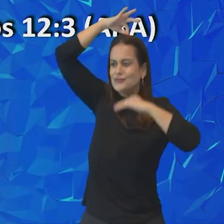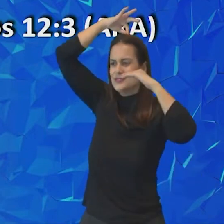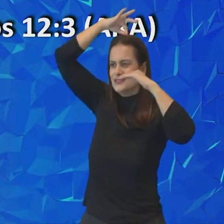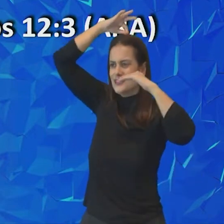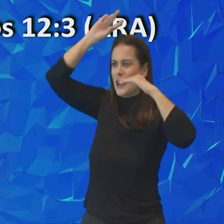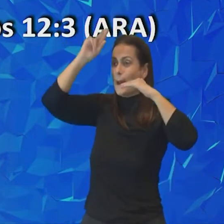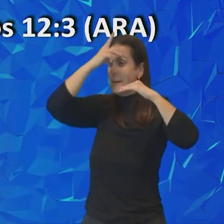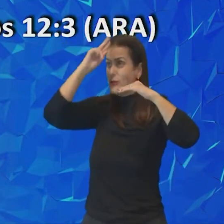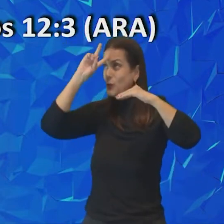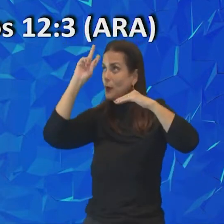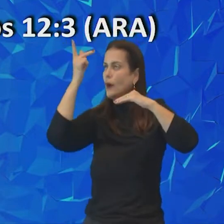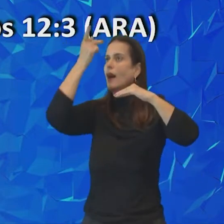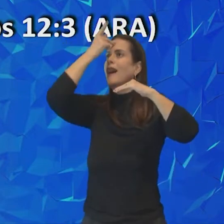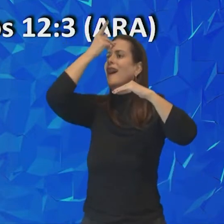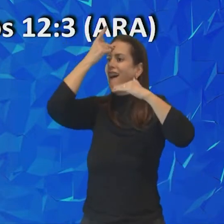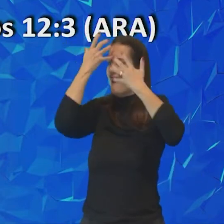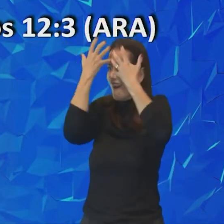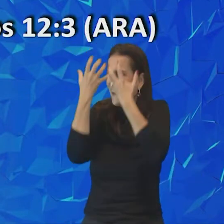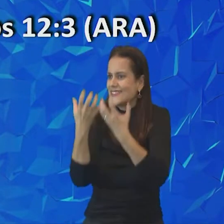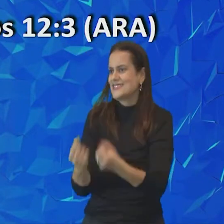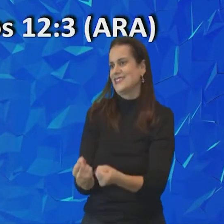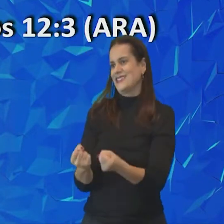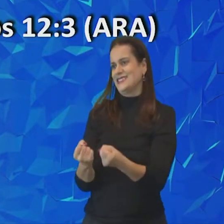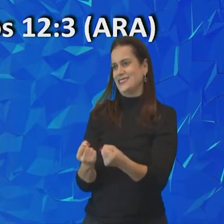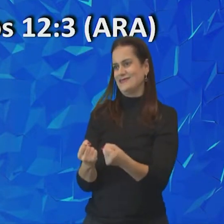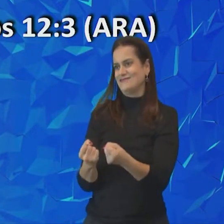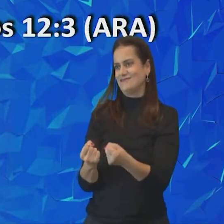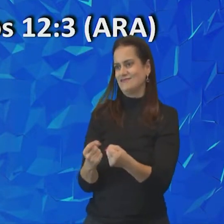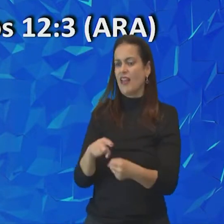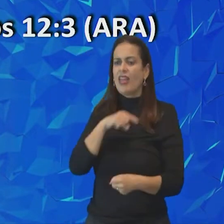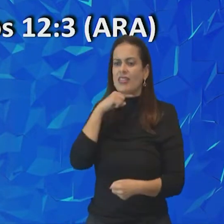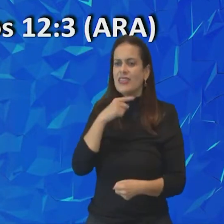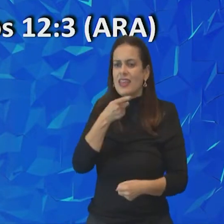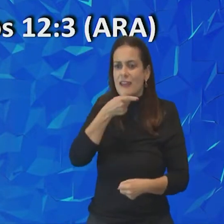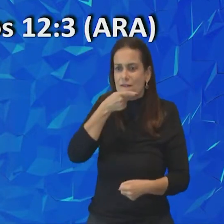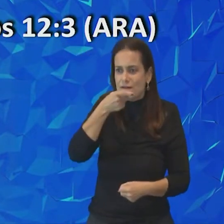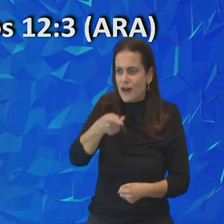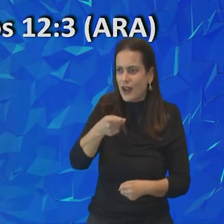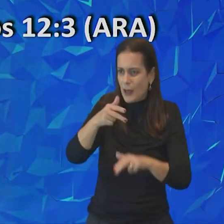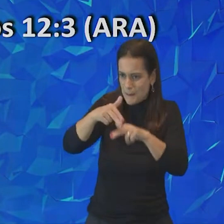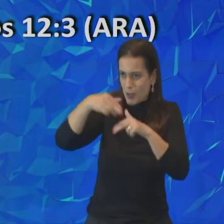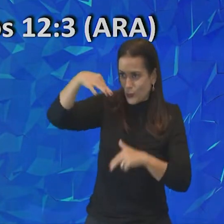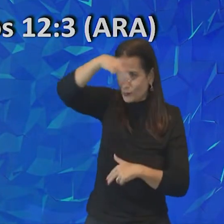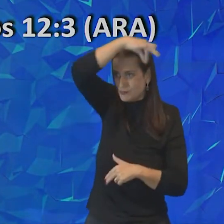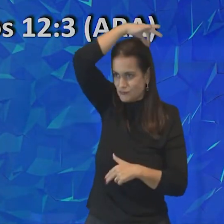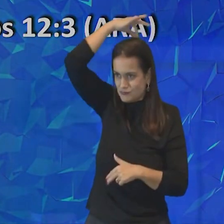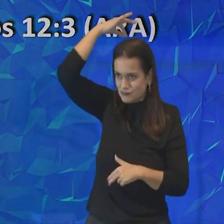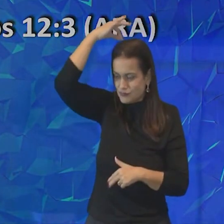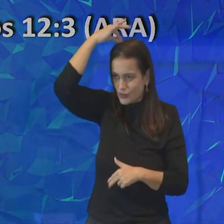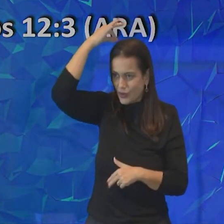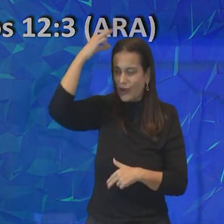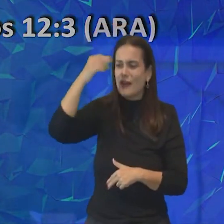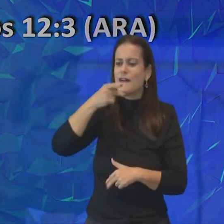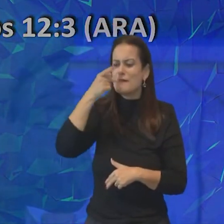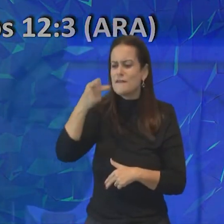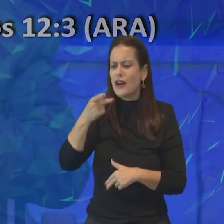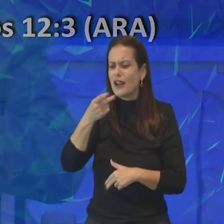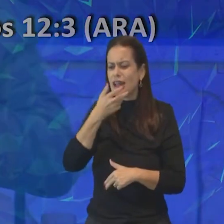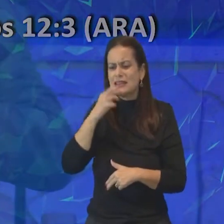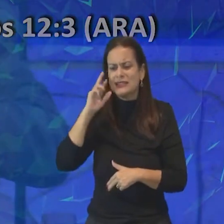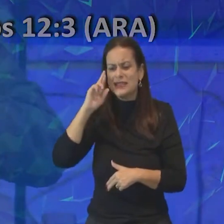isso vos faço compreender que ninguém que fala pelo Espírito de Deus afirma: anátema